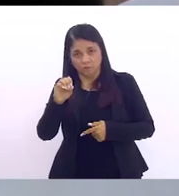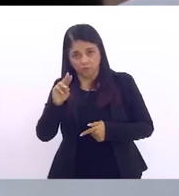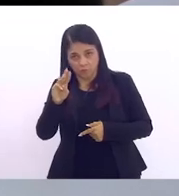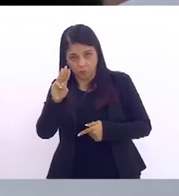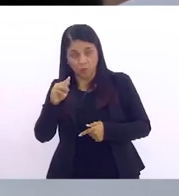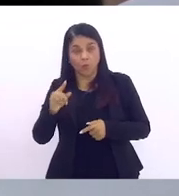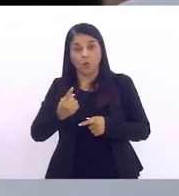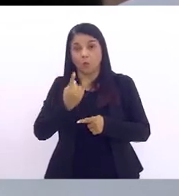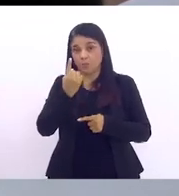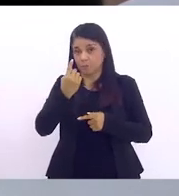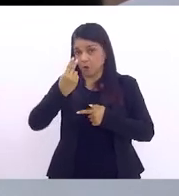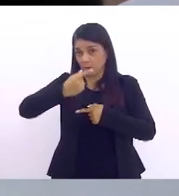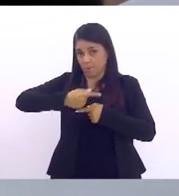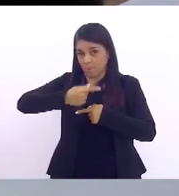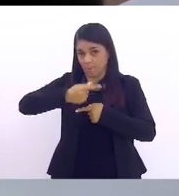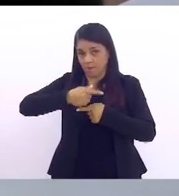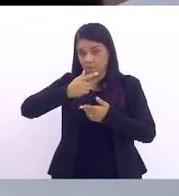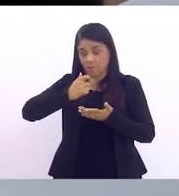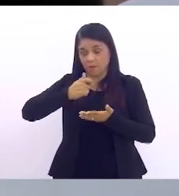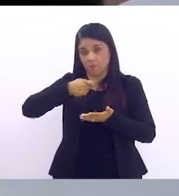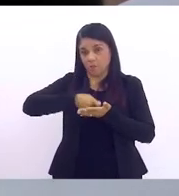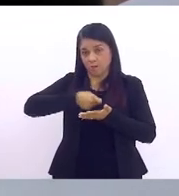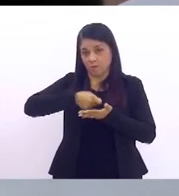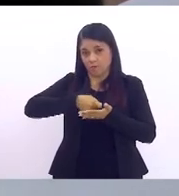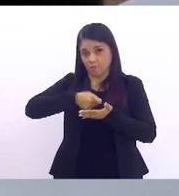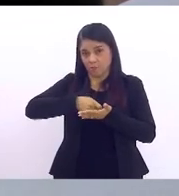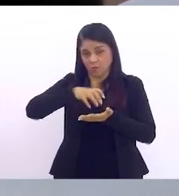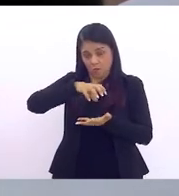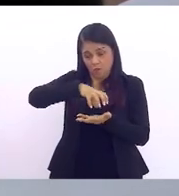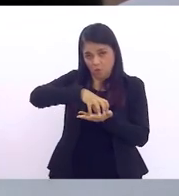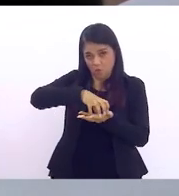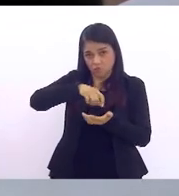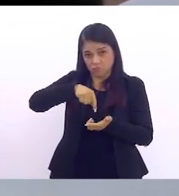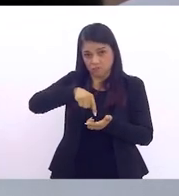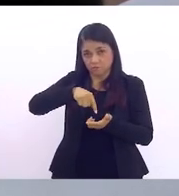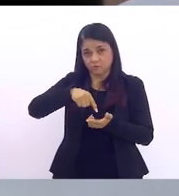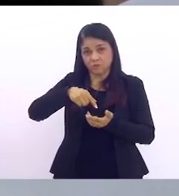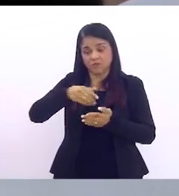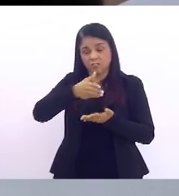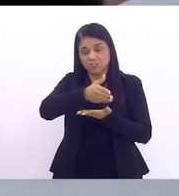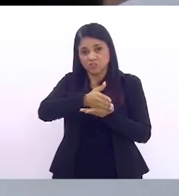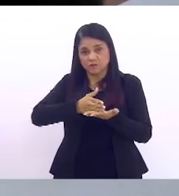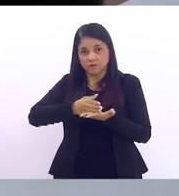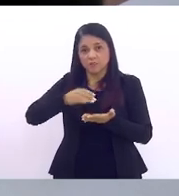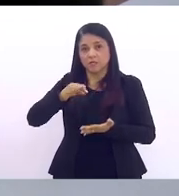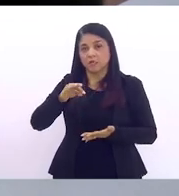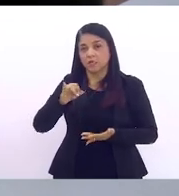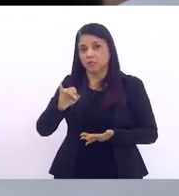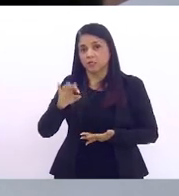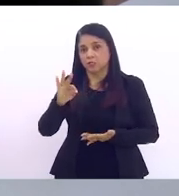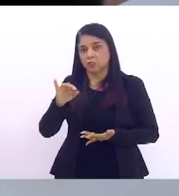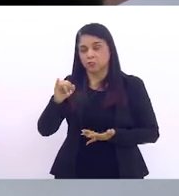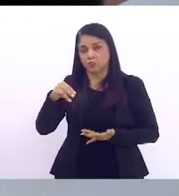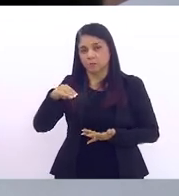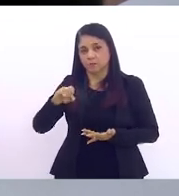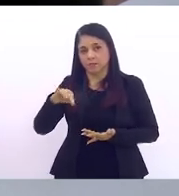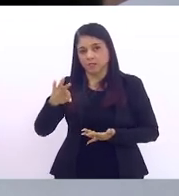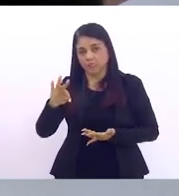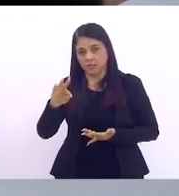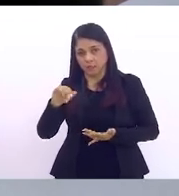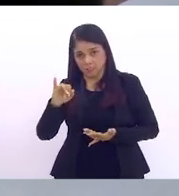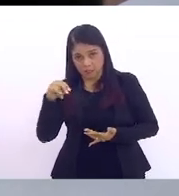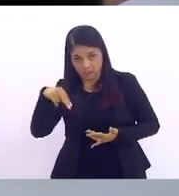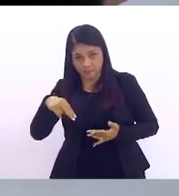Primeiro pedágio de cobrança o Pórtico de cobrança que fica na divisa do itimirim com o Itacuruçá e